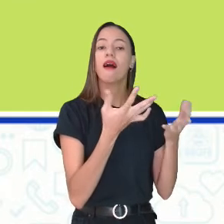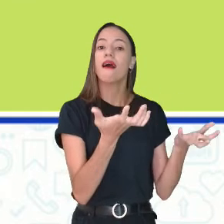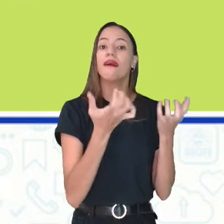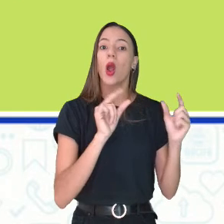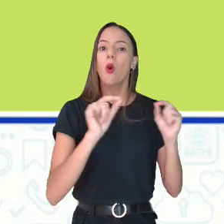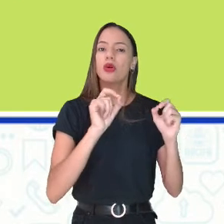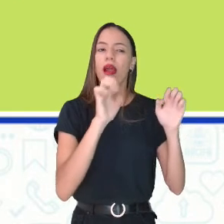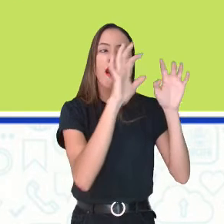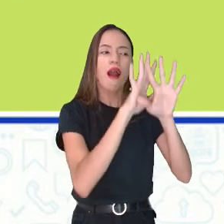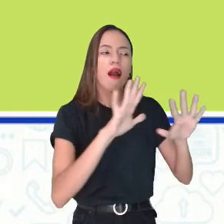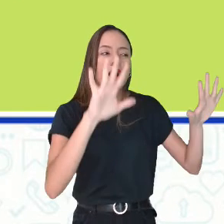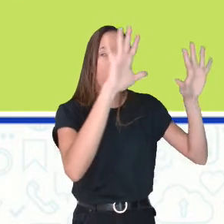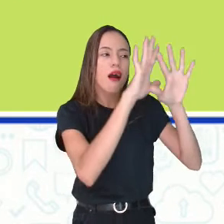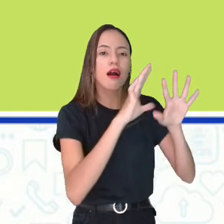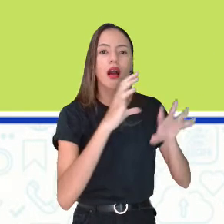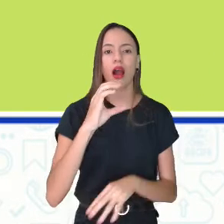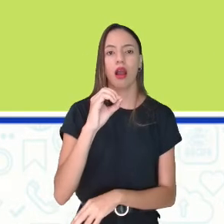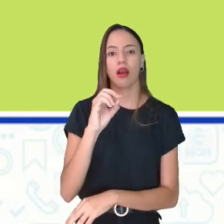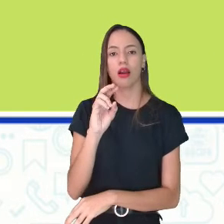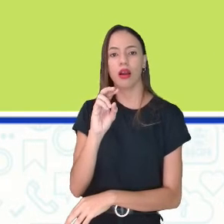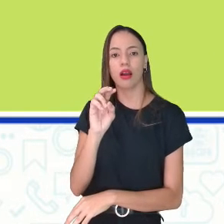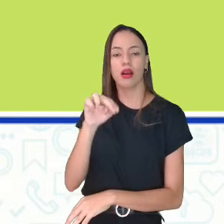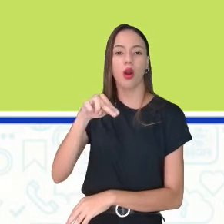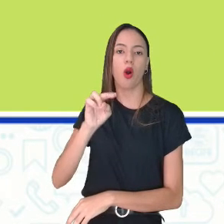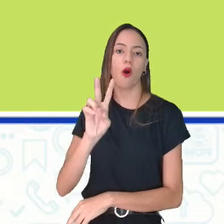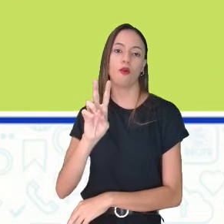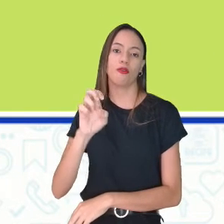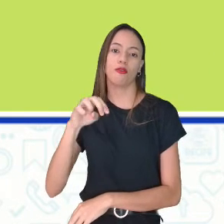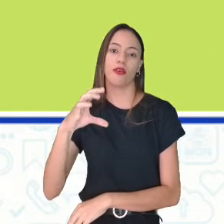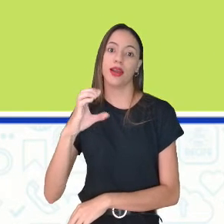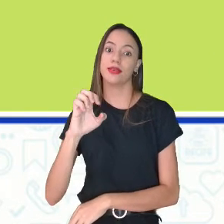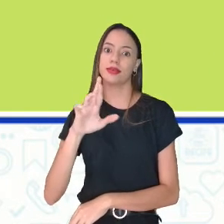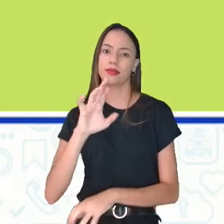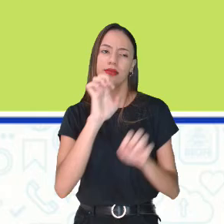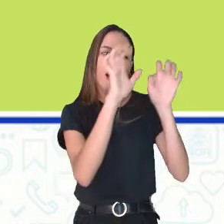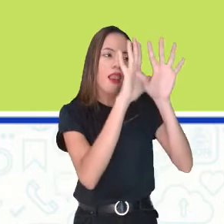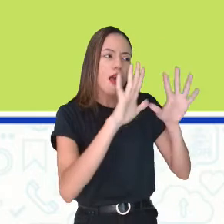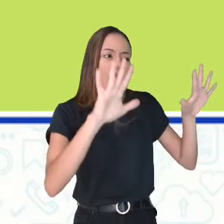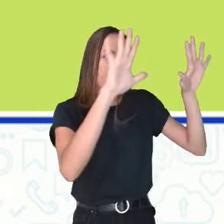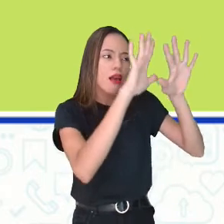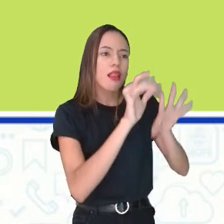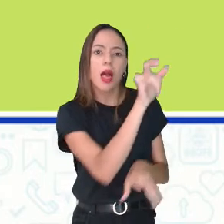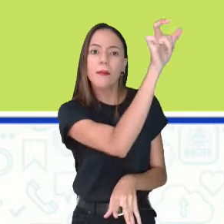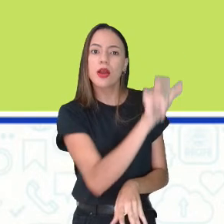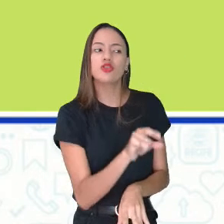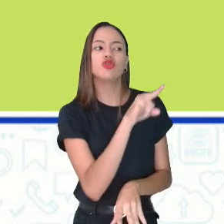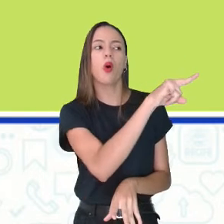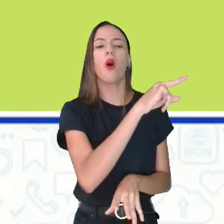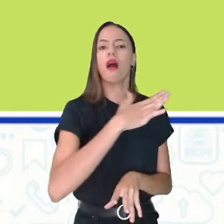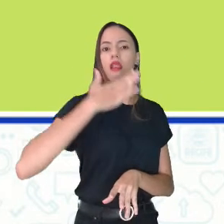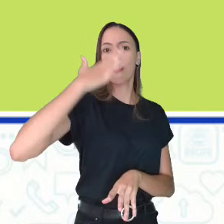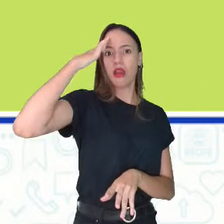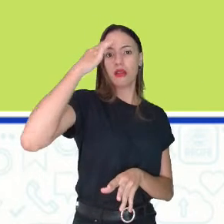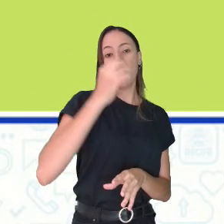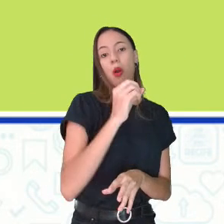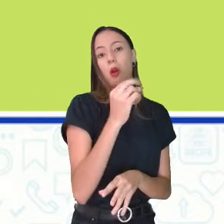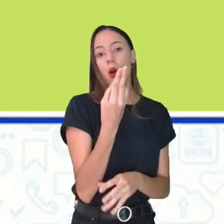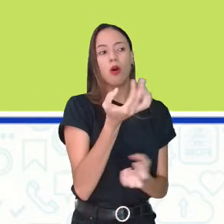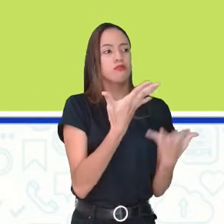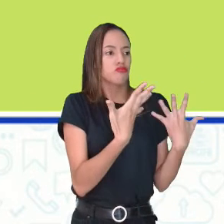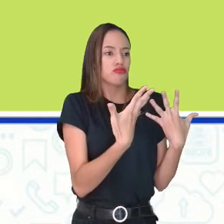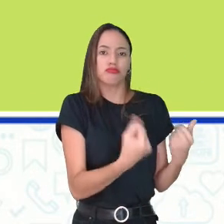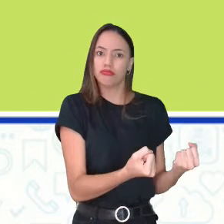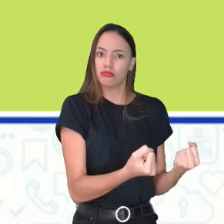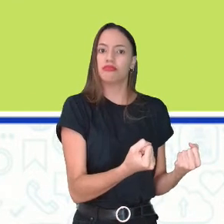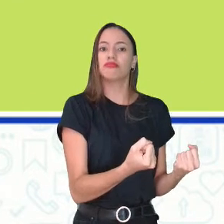o convencimento. Ou você persuade a pessoa a entender, não é? A aceitar, concordar